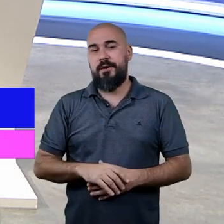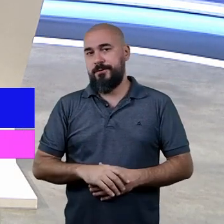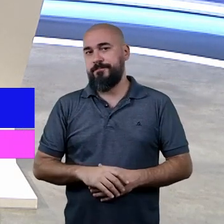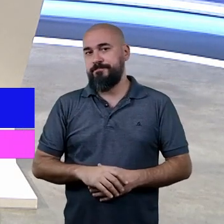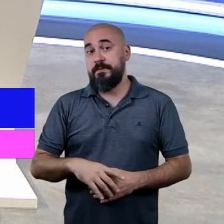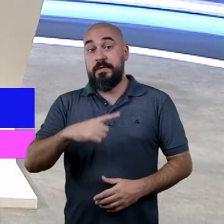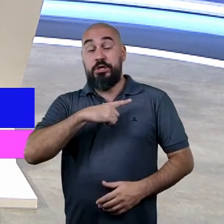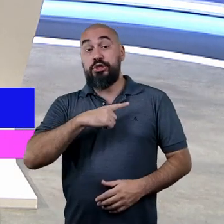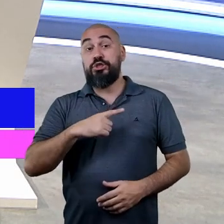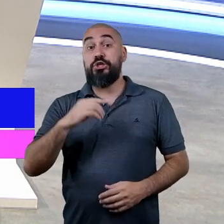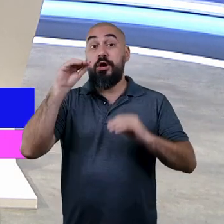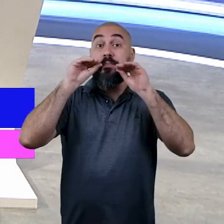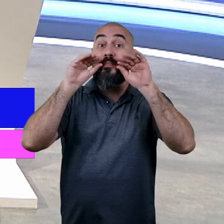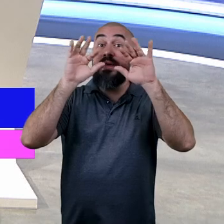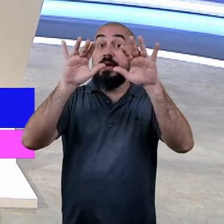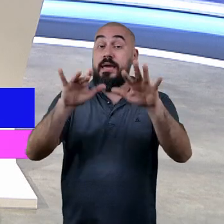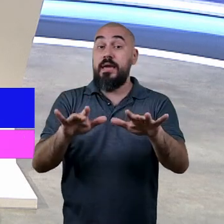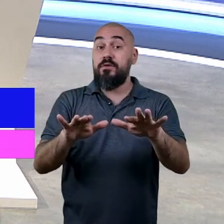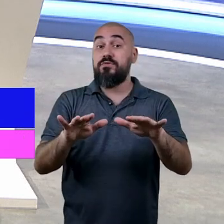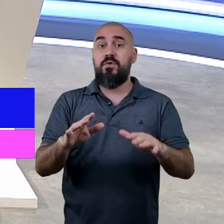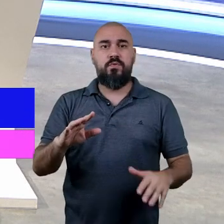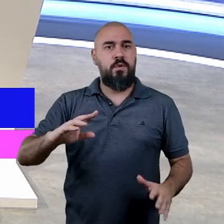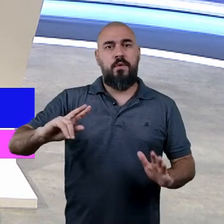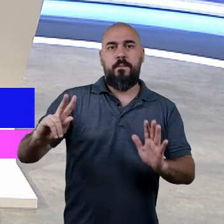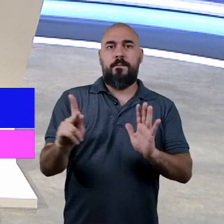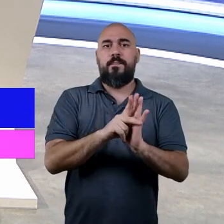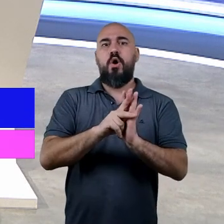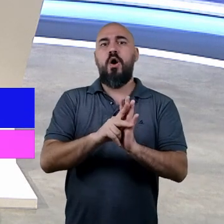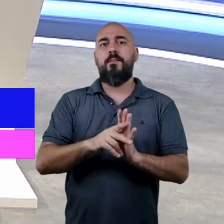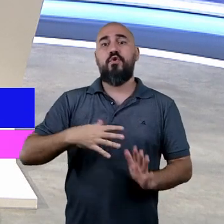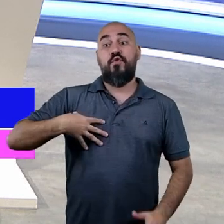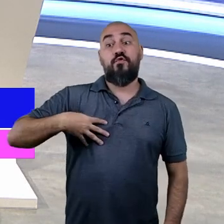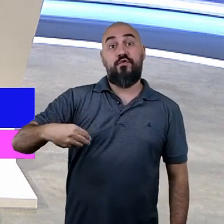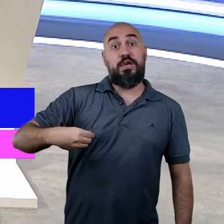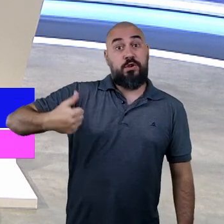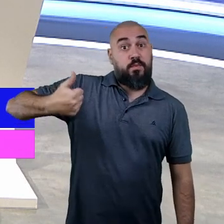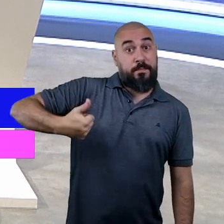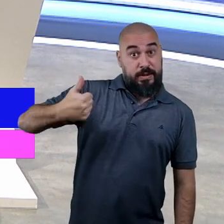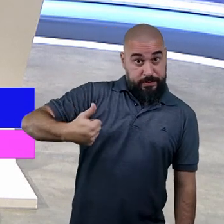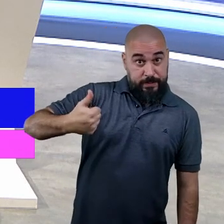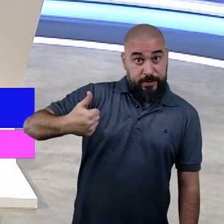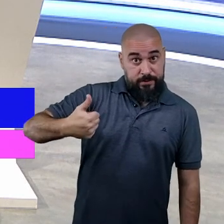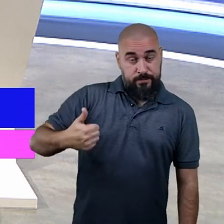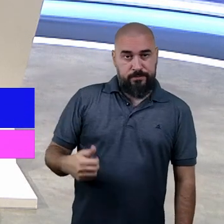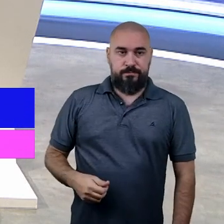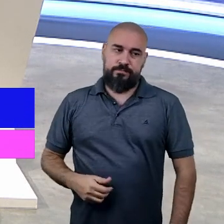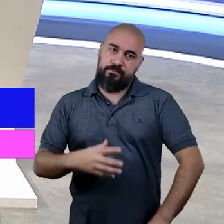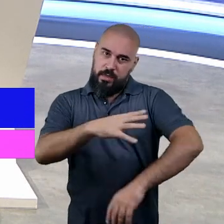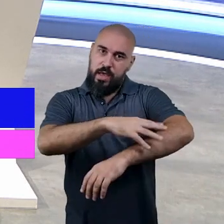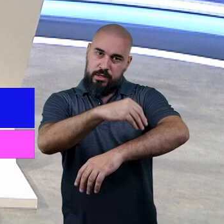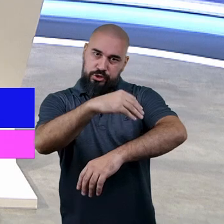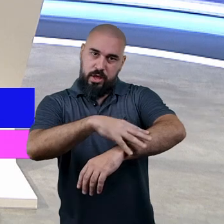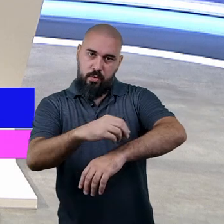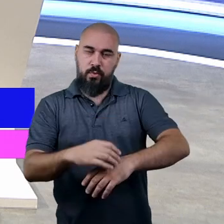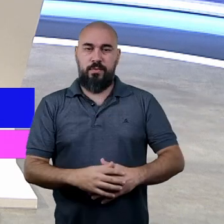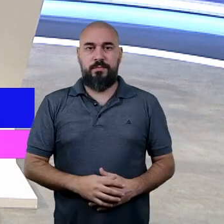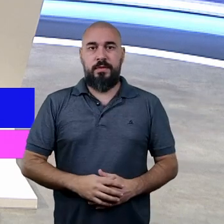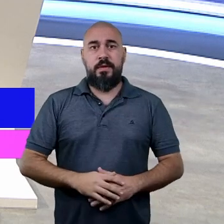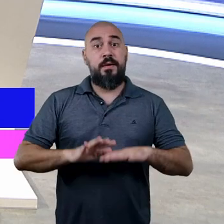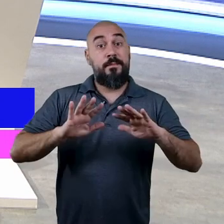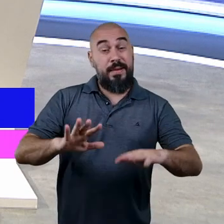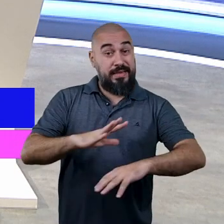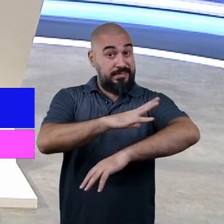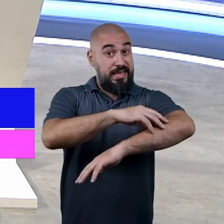Havia uma bênção separada por Isaque para o seu filho Esaú. Mas antes que